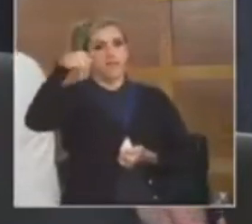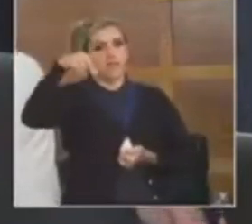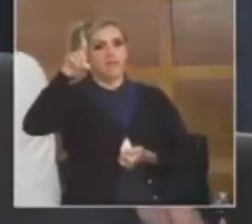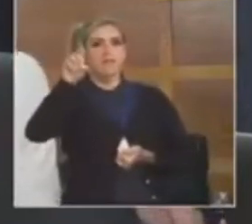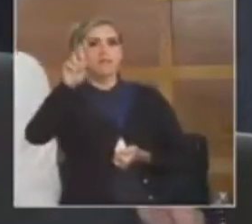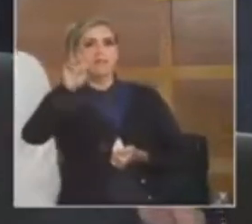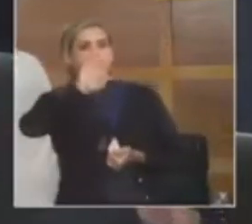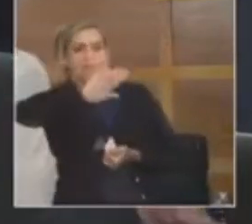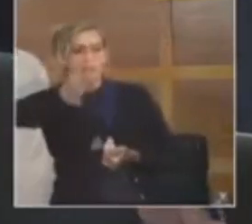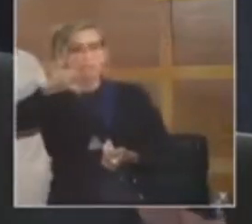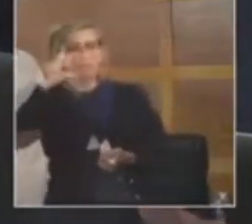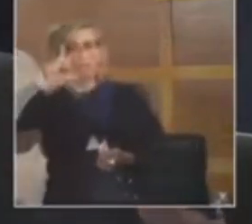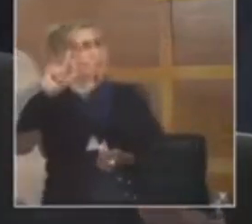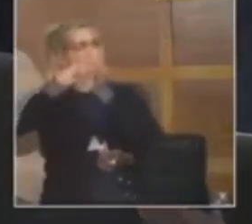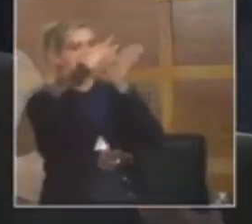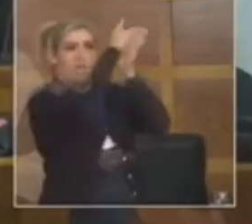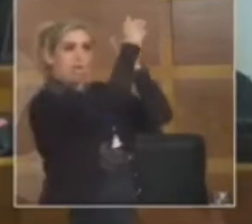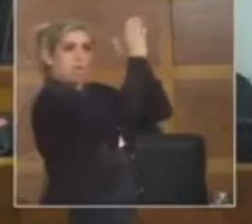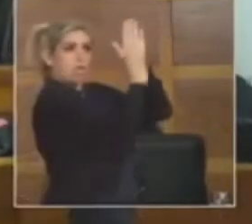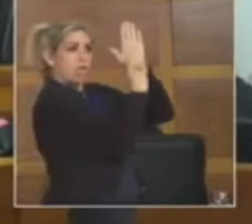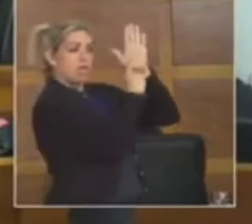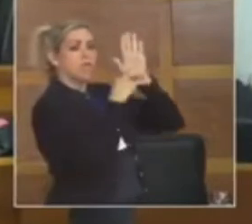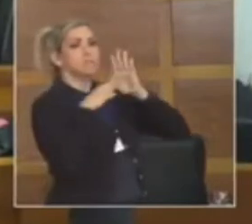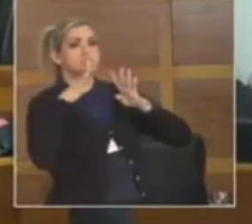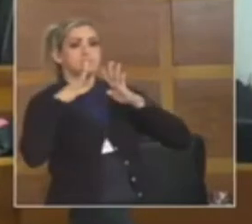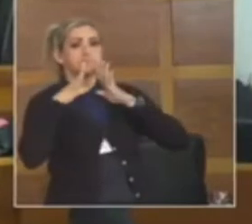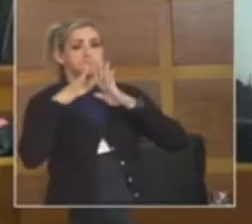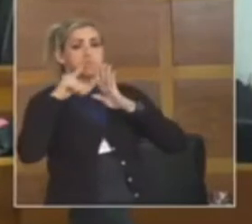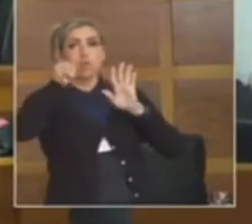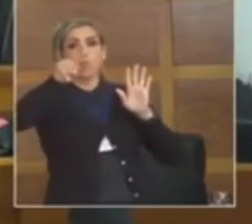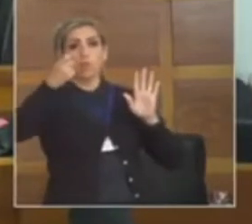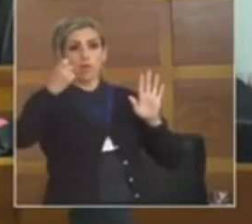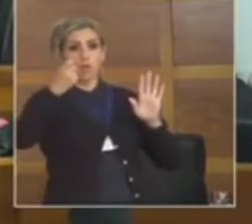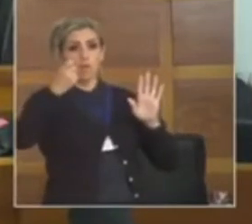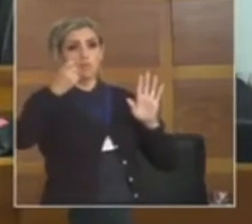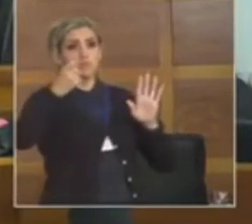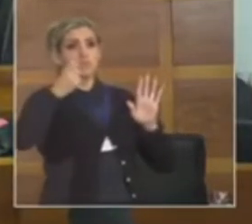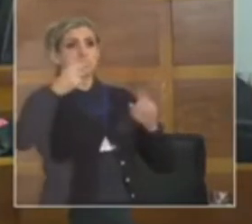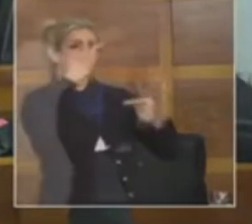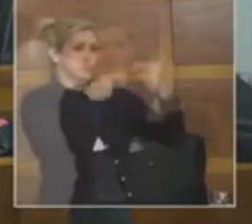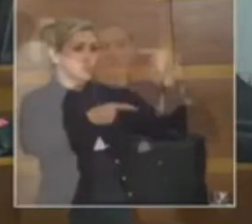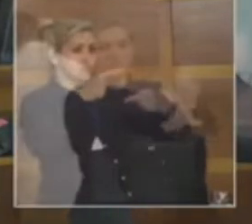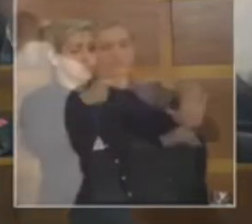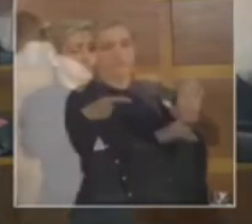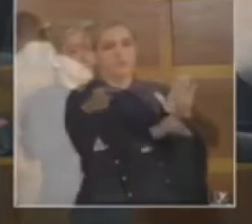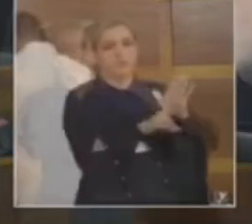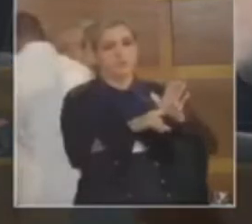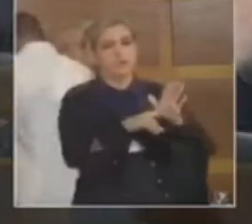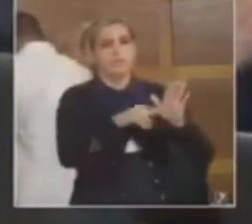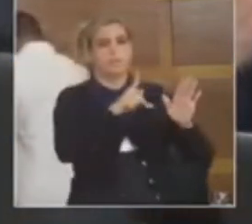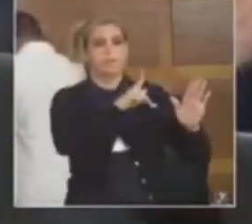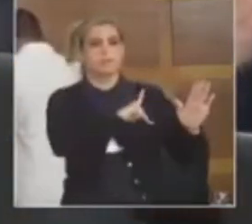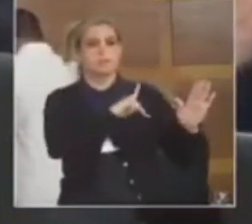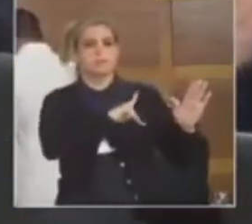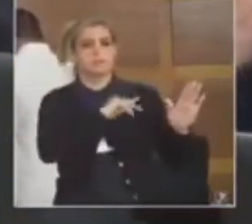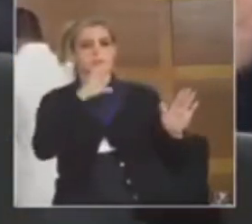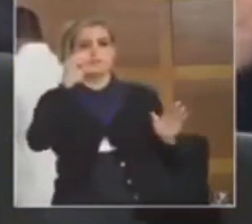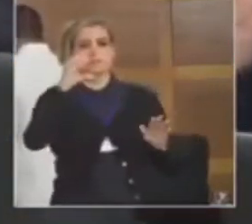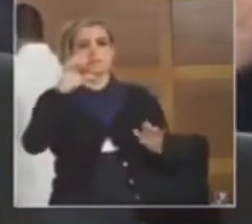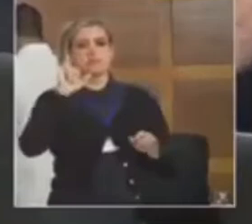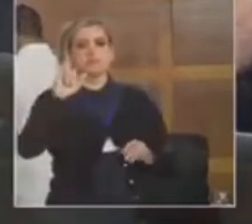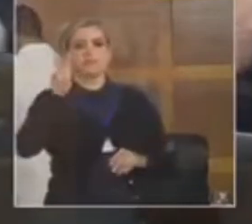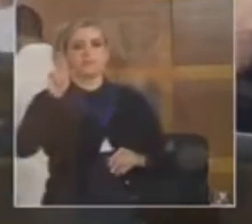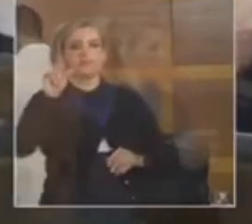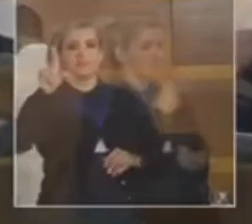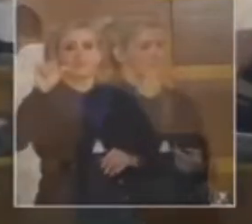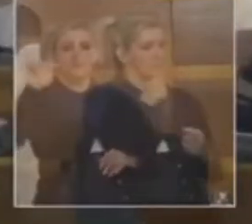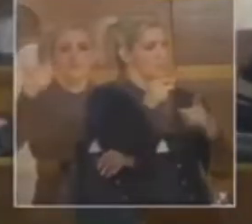representação hoje na Polícia Civil é um ex-político aí que não deixou saudade na cidade e vou pedir que essa